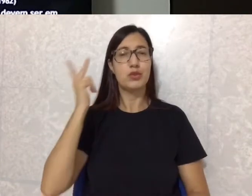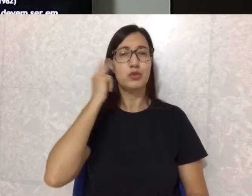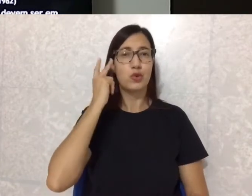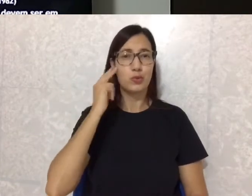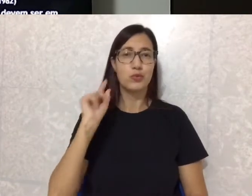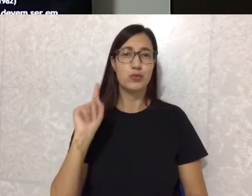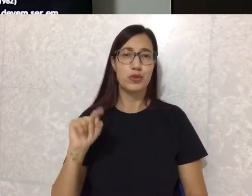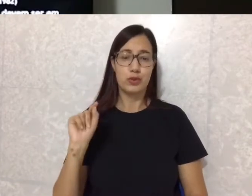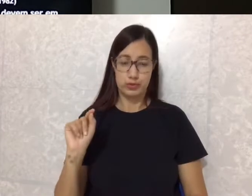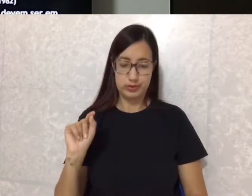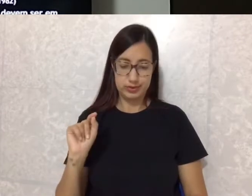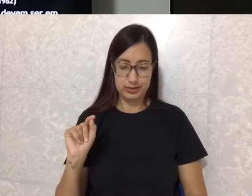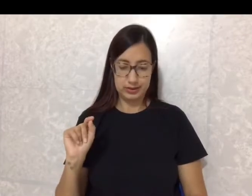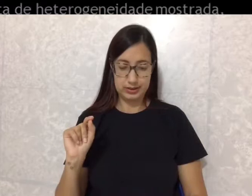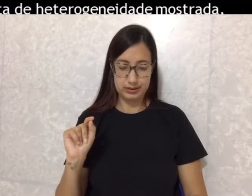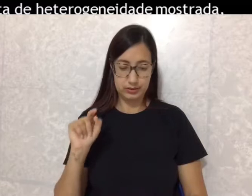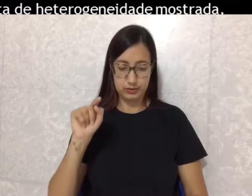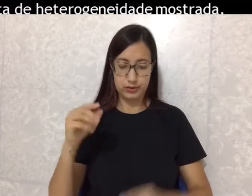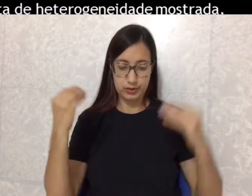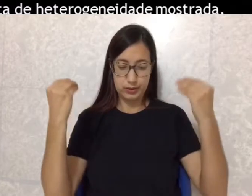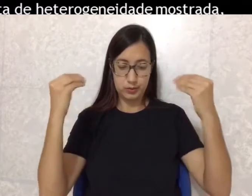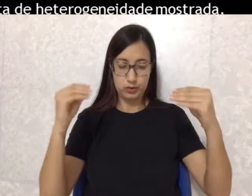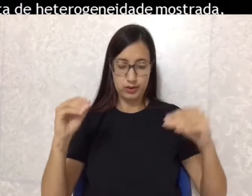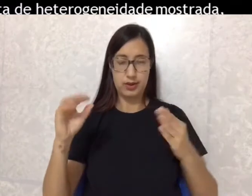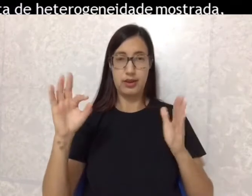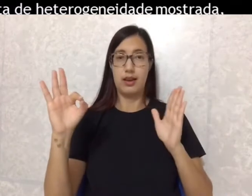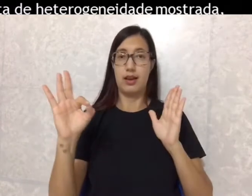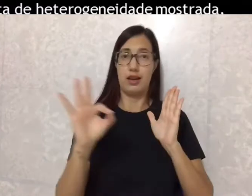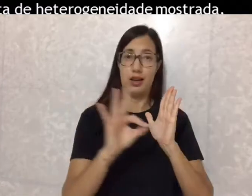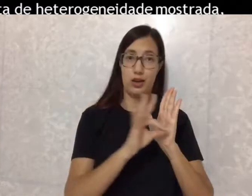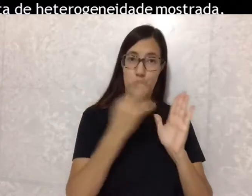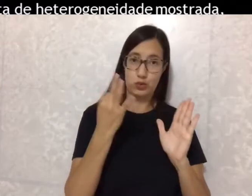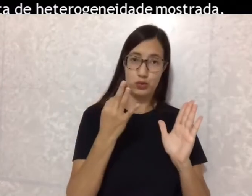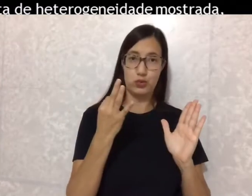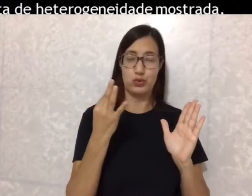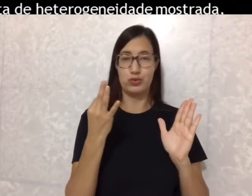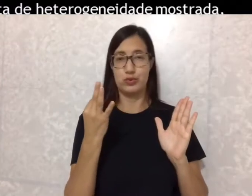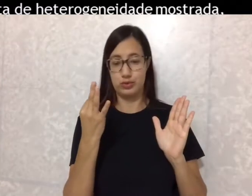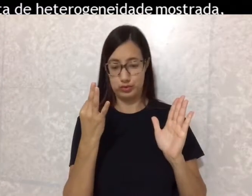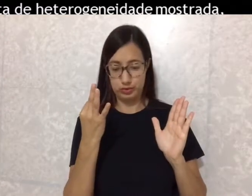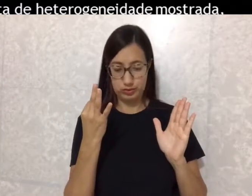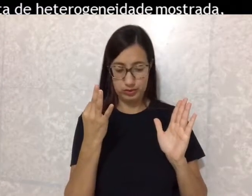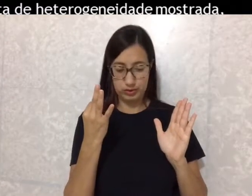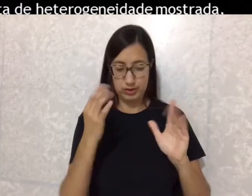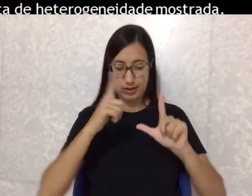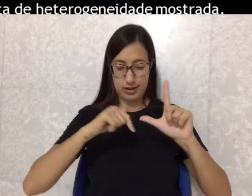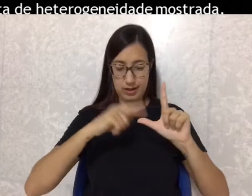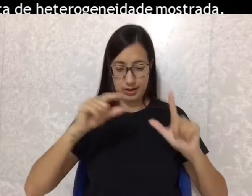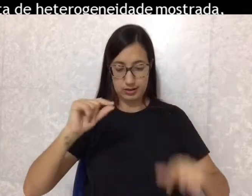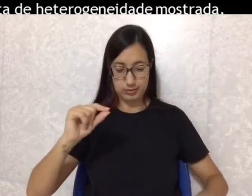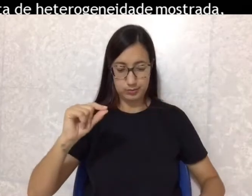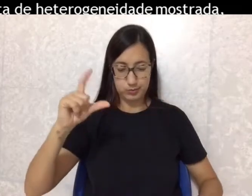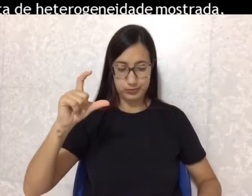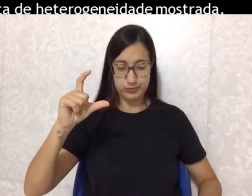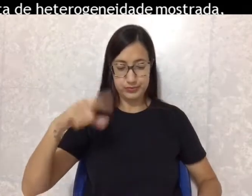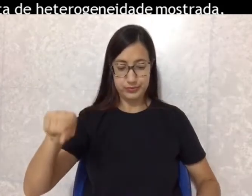aparições de citação, que uma seria você colocar o autor e instituição, né? E é usar alternada maiúsculo e minúsculo, né? Por